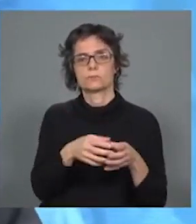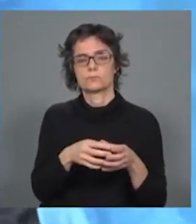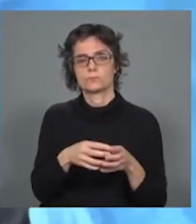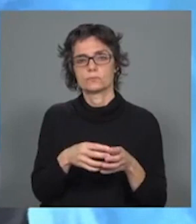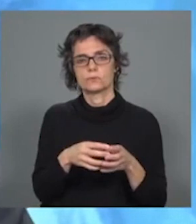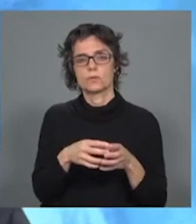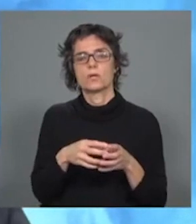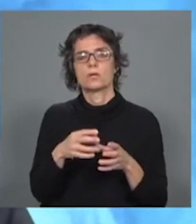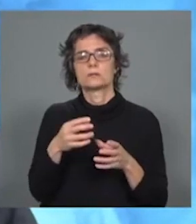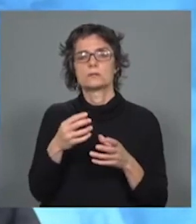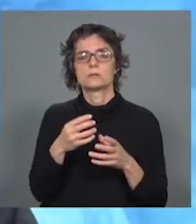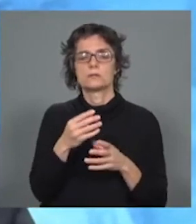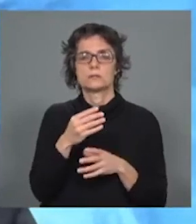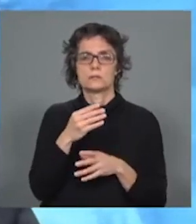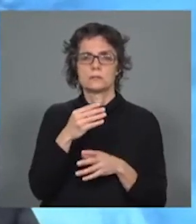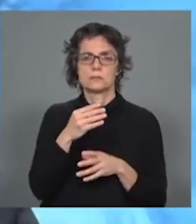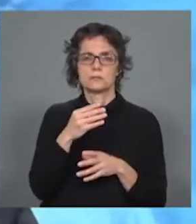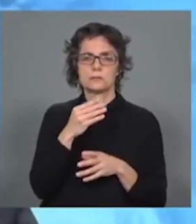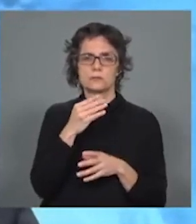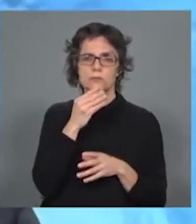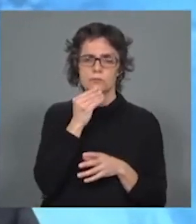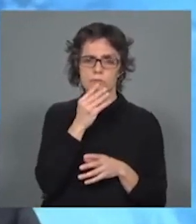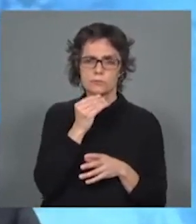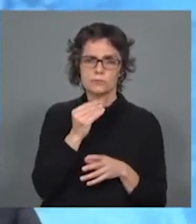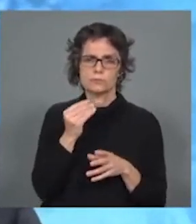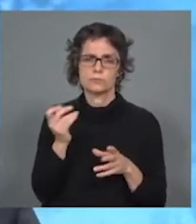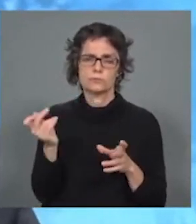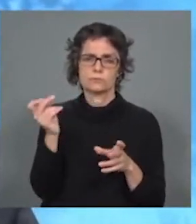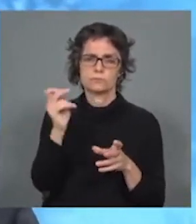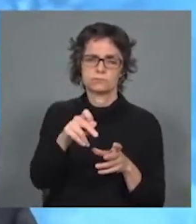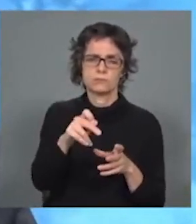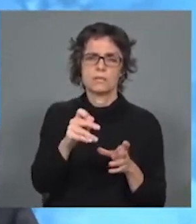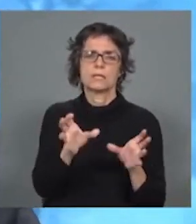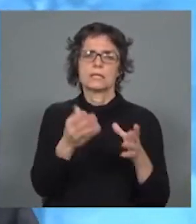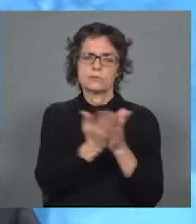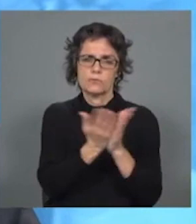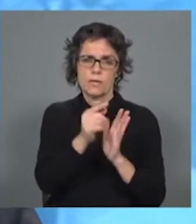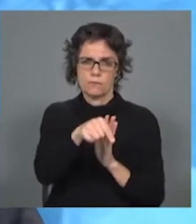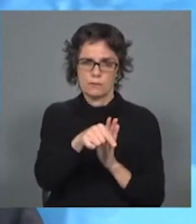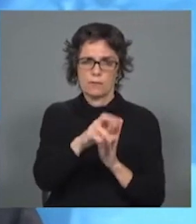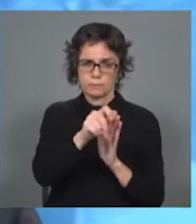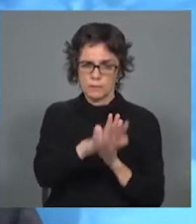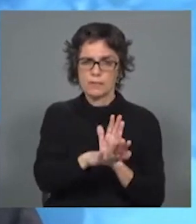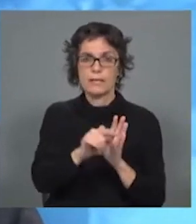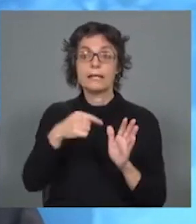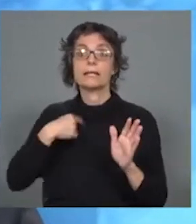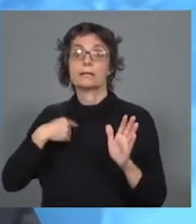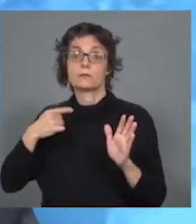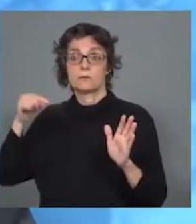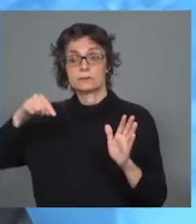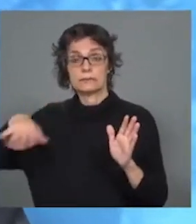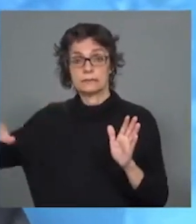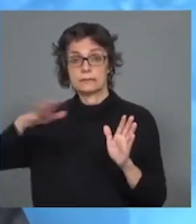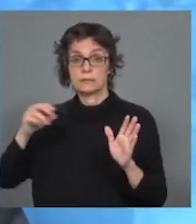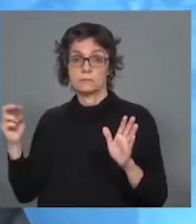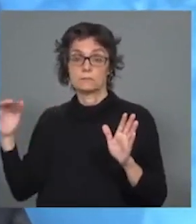judeus que vinham passar um ano de estudos em Israel, e nós integrávamos esse grupo, e eu fui com um grupo de 27 colegas